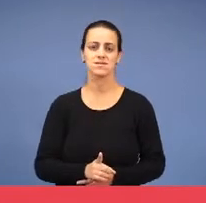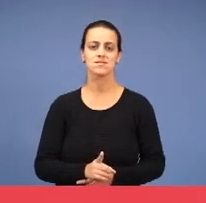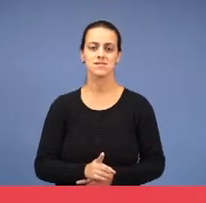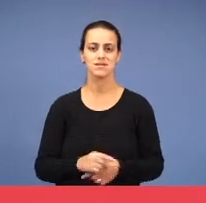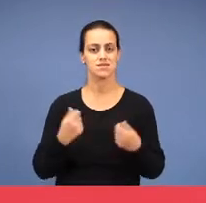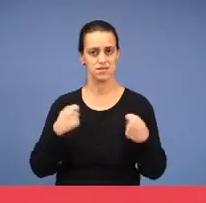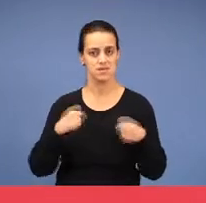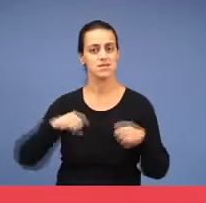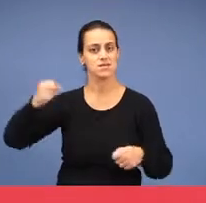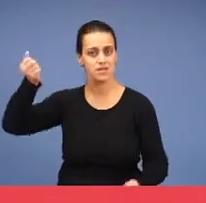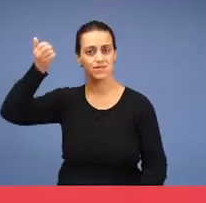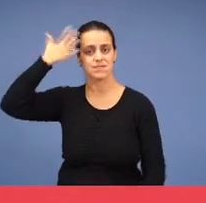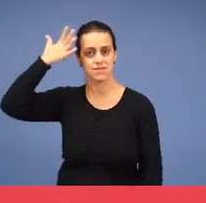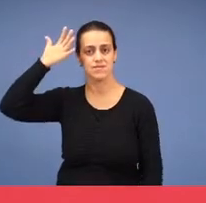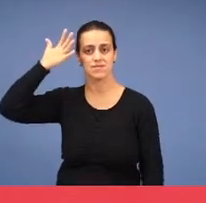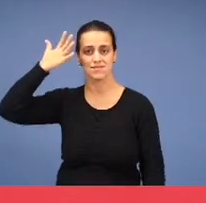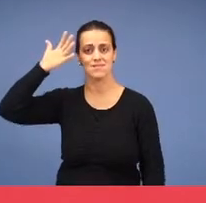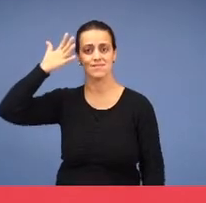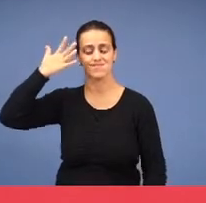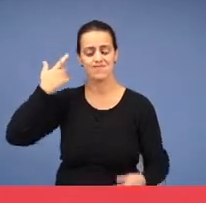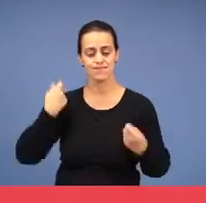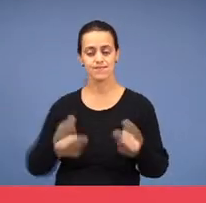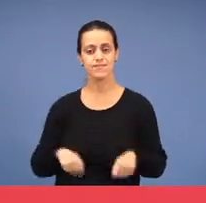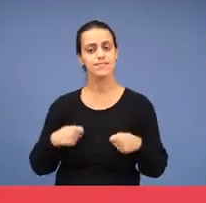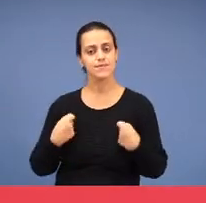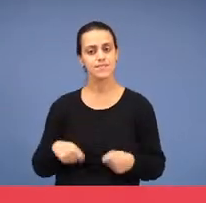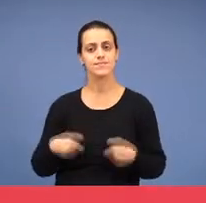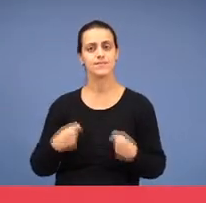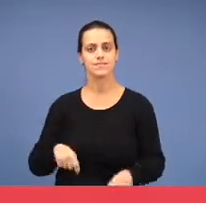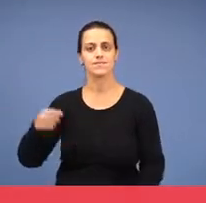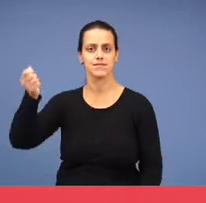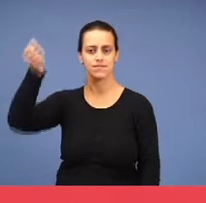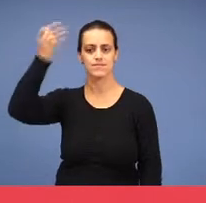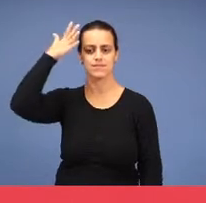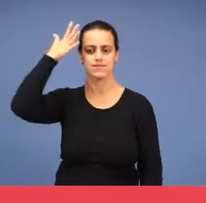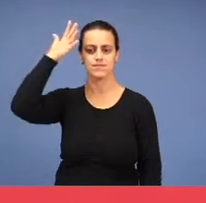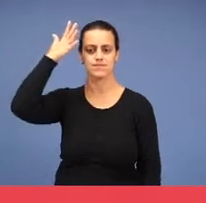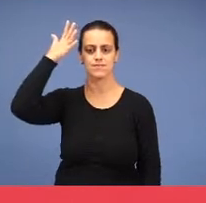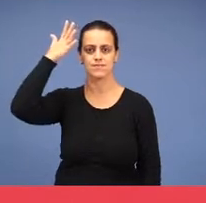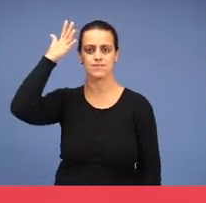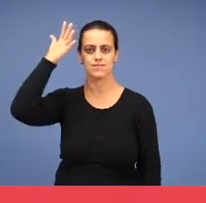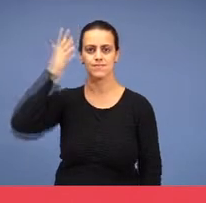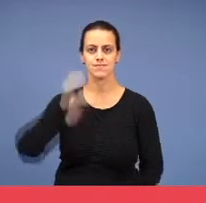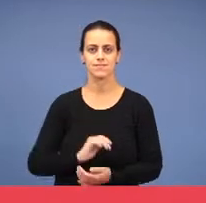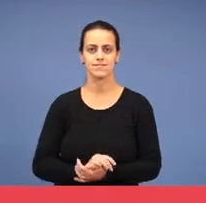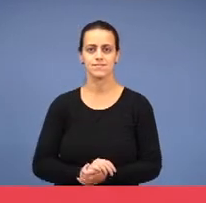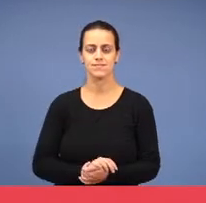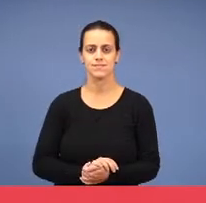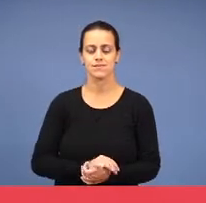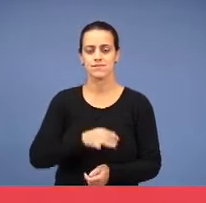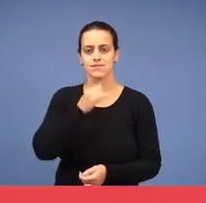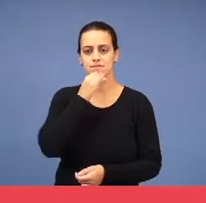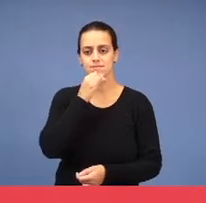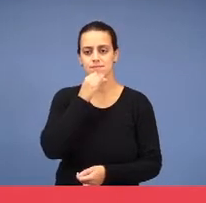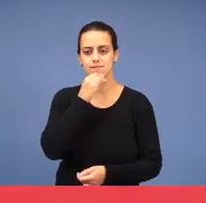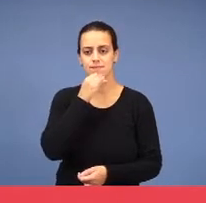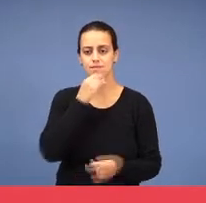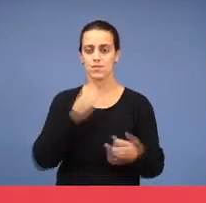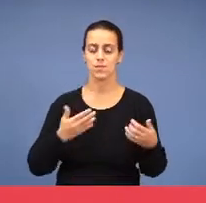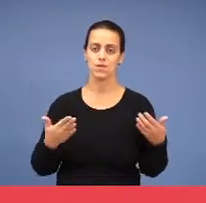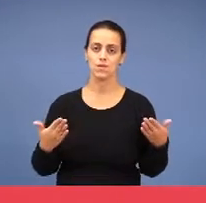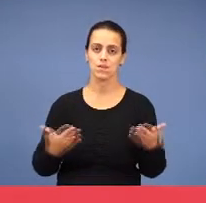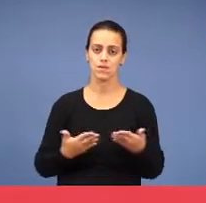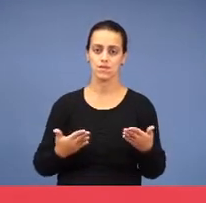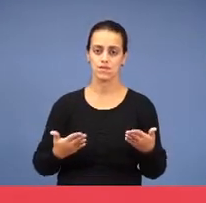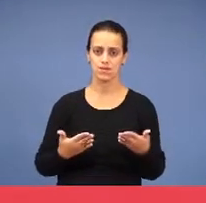a revelação do livro. É preciso ter a revelação. Quando se ouve, hoje nós vamos, o assunto,